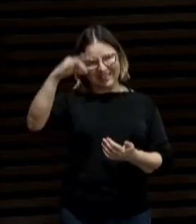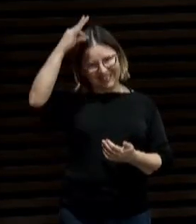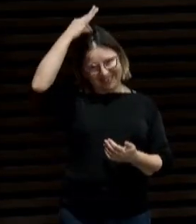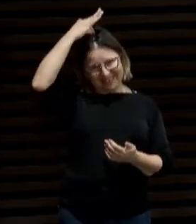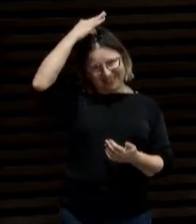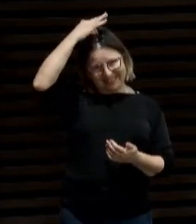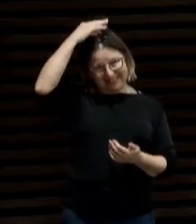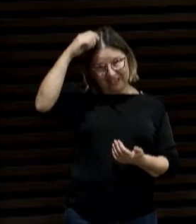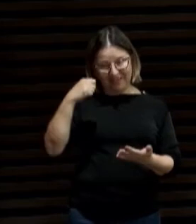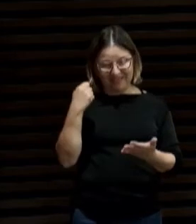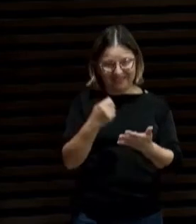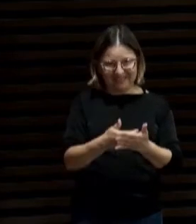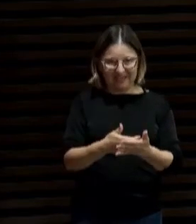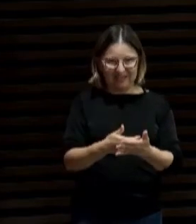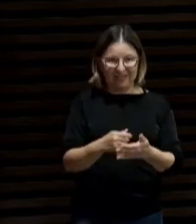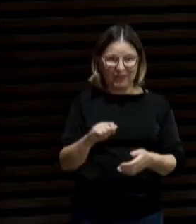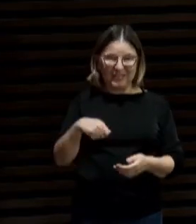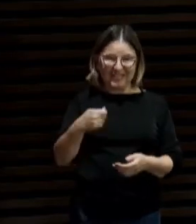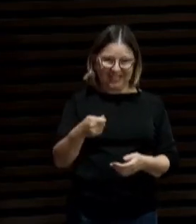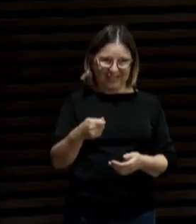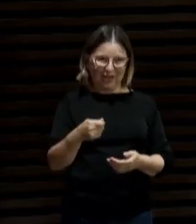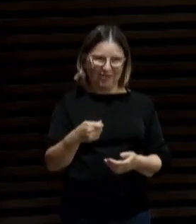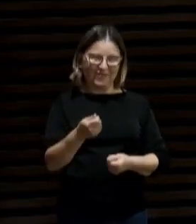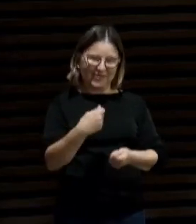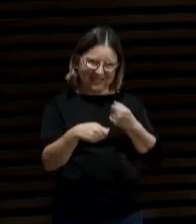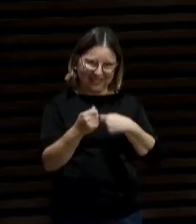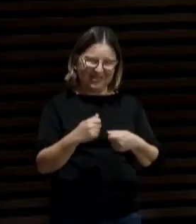É o penhor do Espírito, é um sinal do negócio.